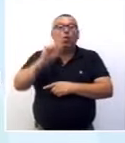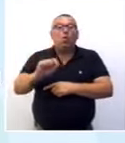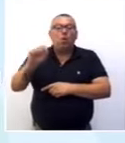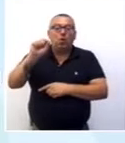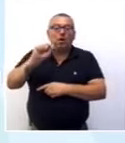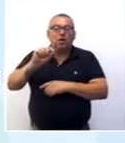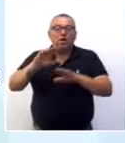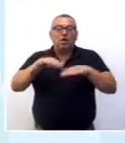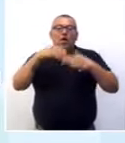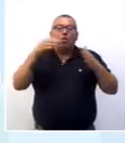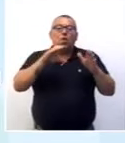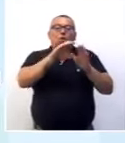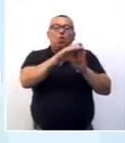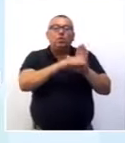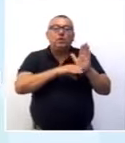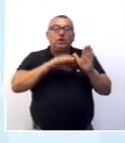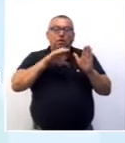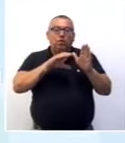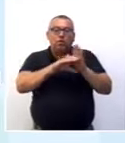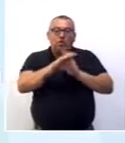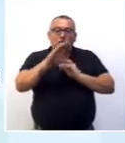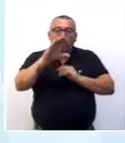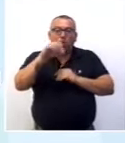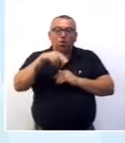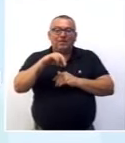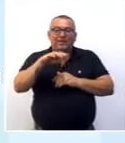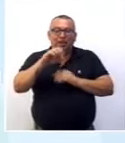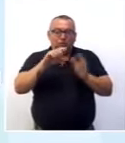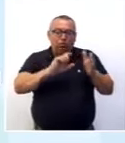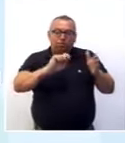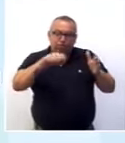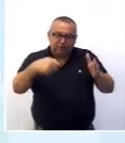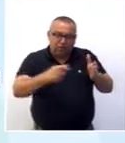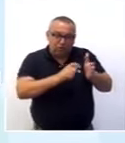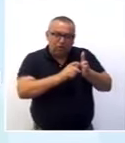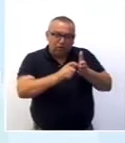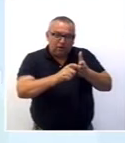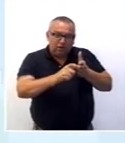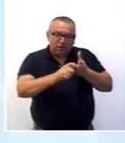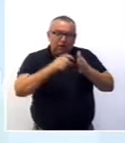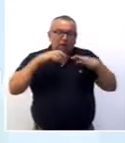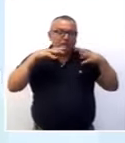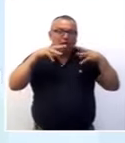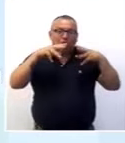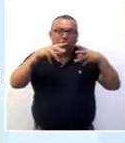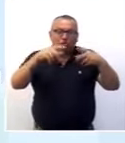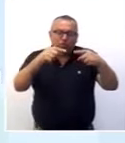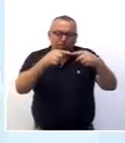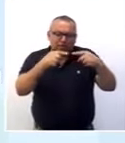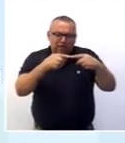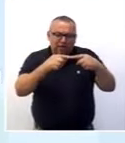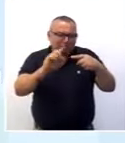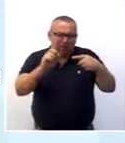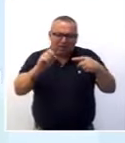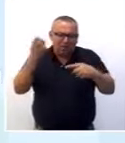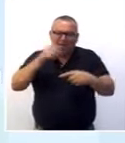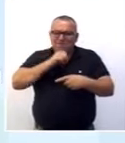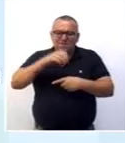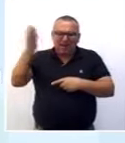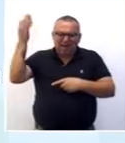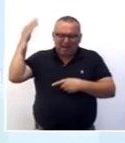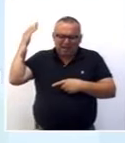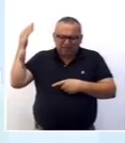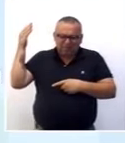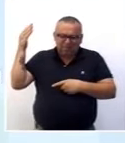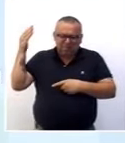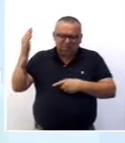o conceito de moderno? A ideia de modernidade está ligada a tudo aquilo que não é antigo, ultrapassado ou fora de